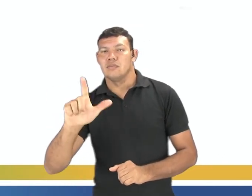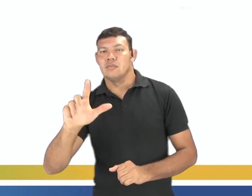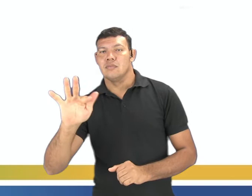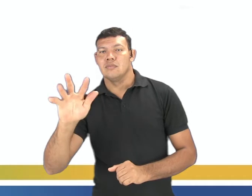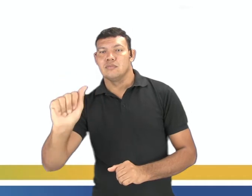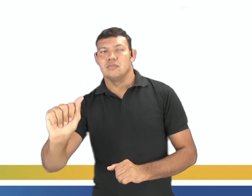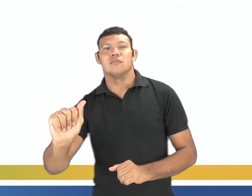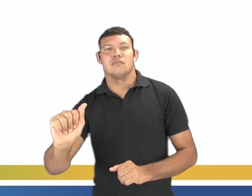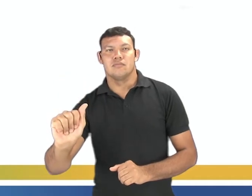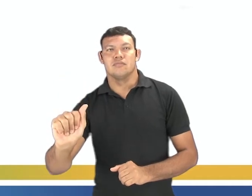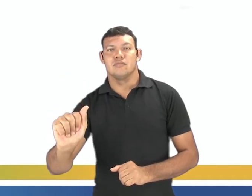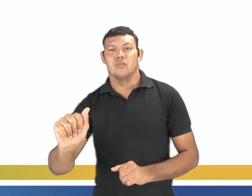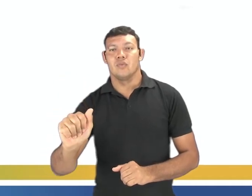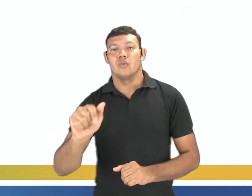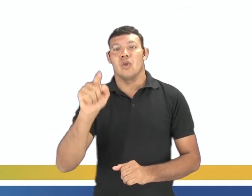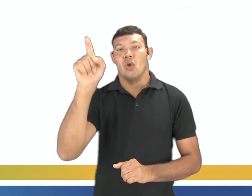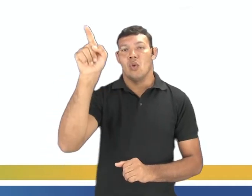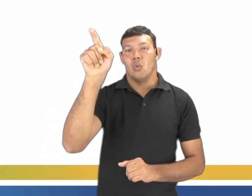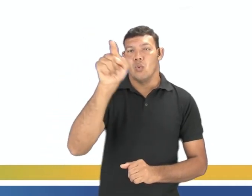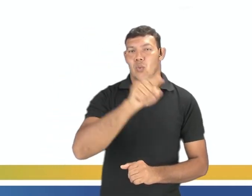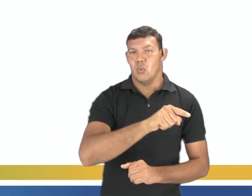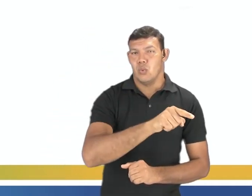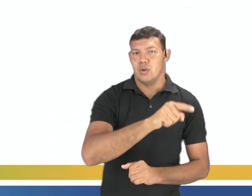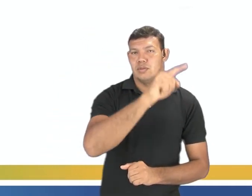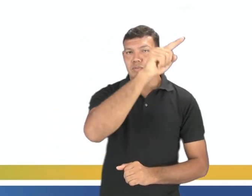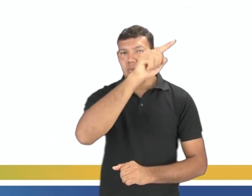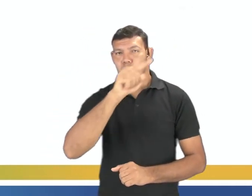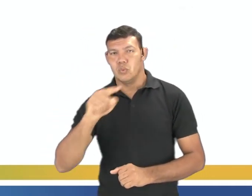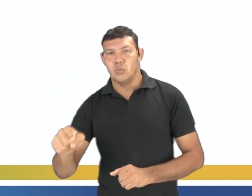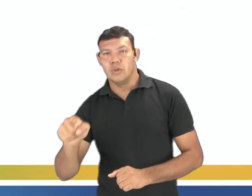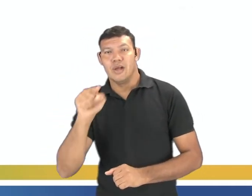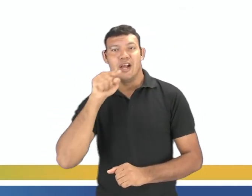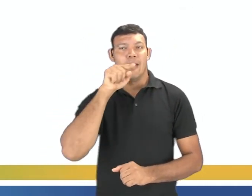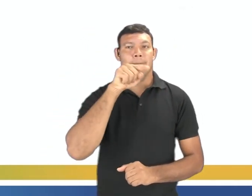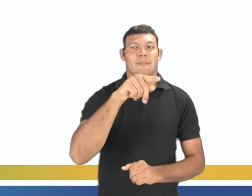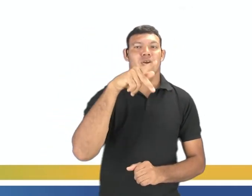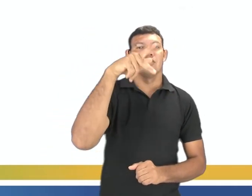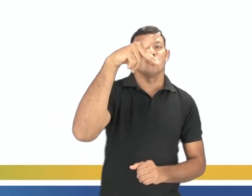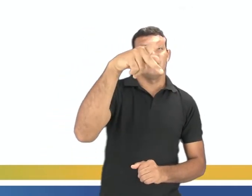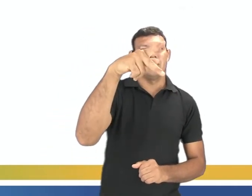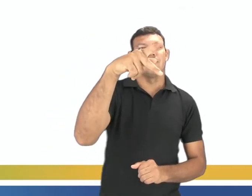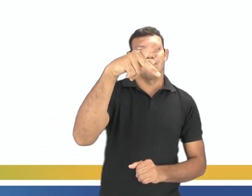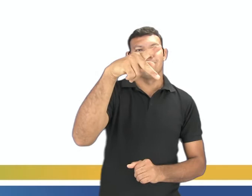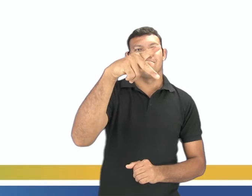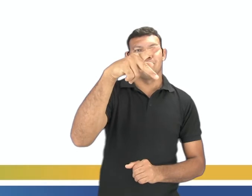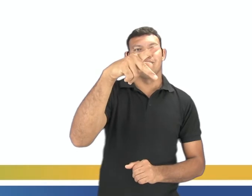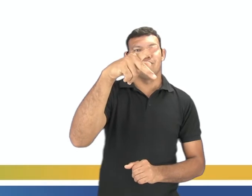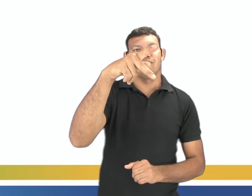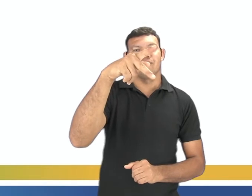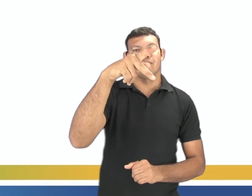e aí quando temos essa nomenclatura nós temos um plano